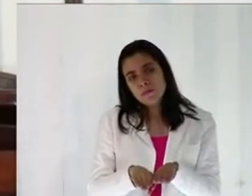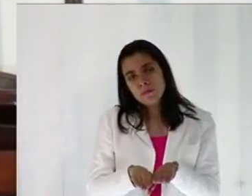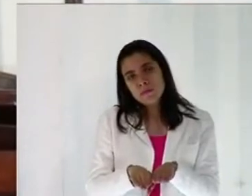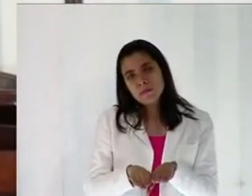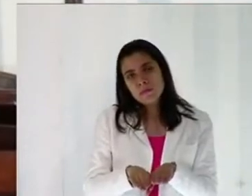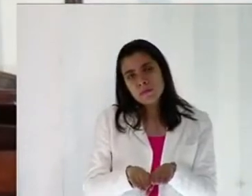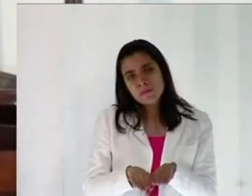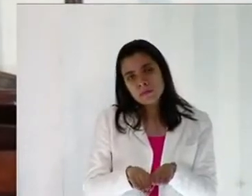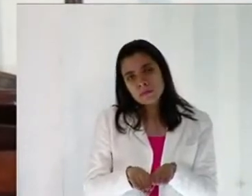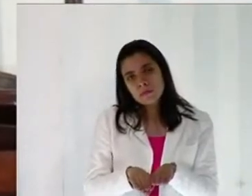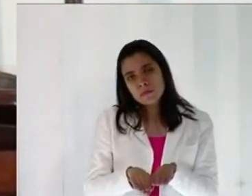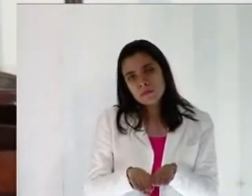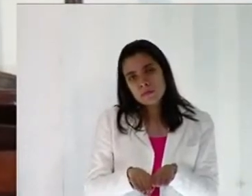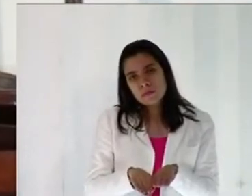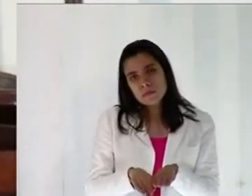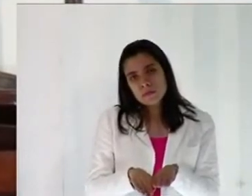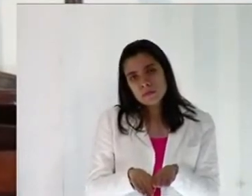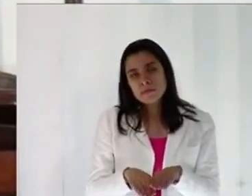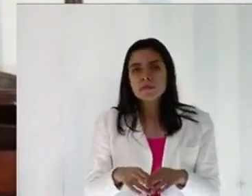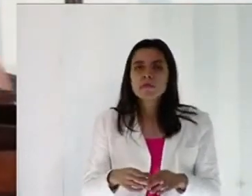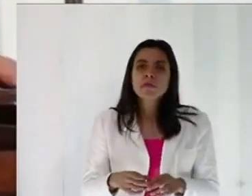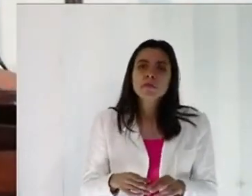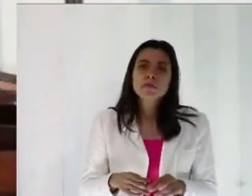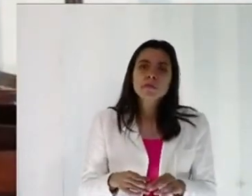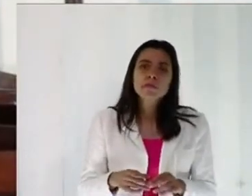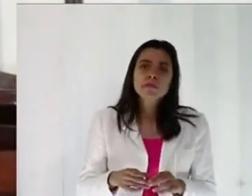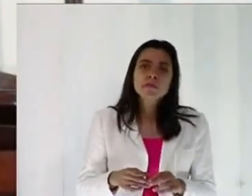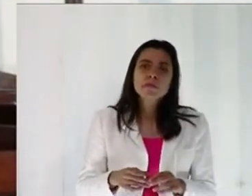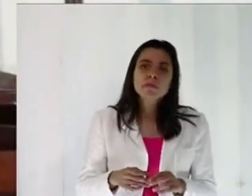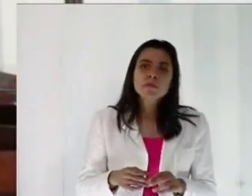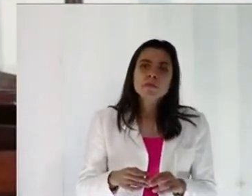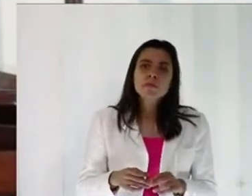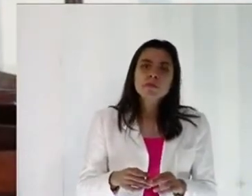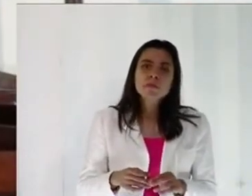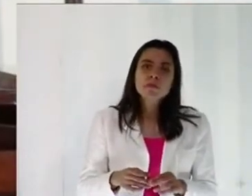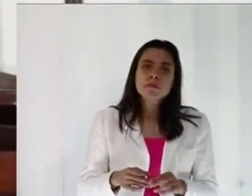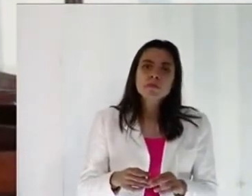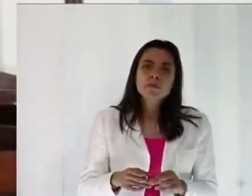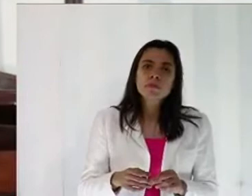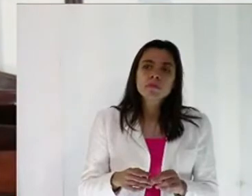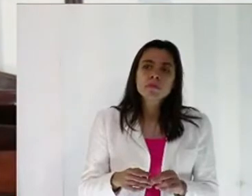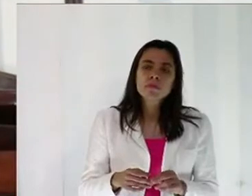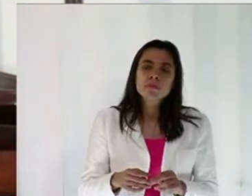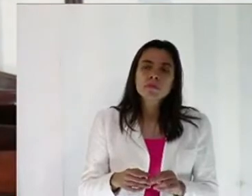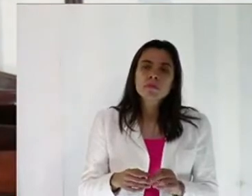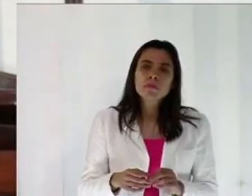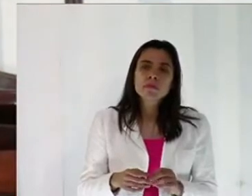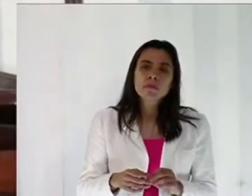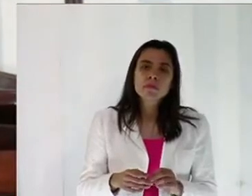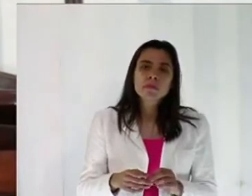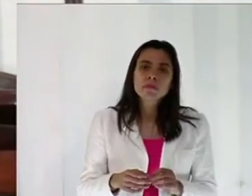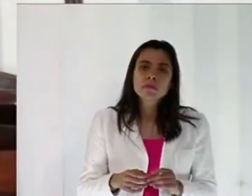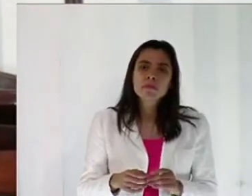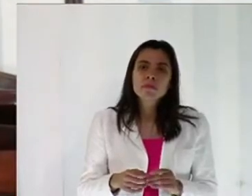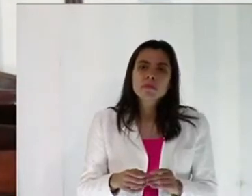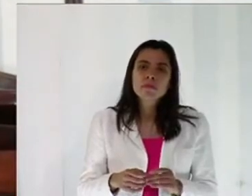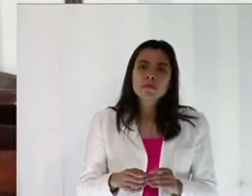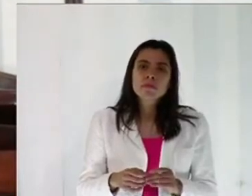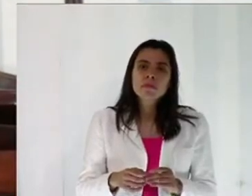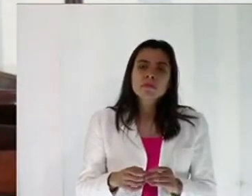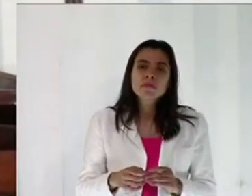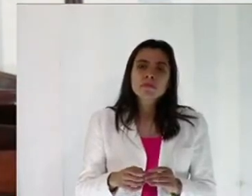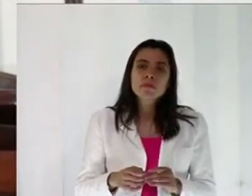sacrificado, e ali o Senhor é adorado. Mas agora eu não posso mais fazer um paralelo entre a história de Abraão e